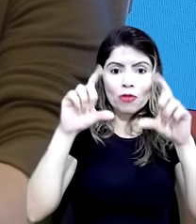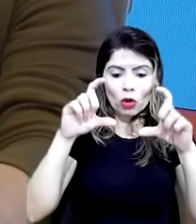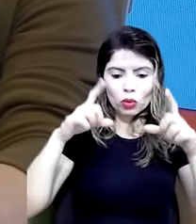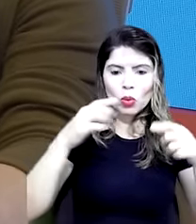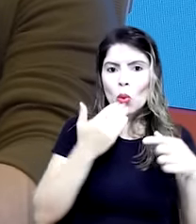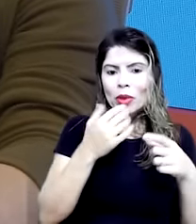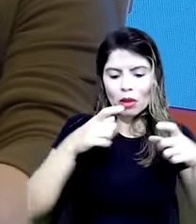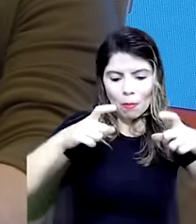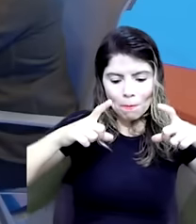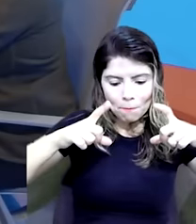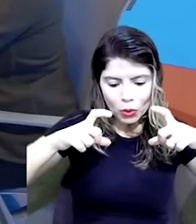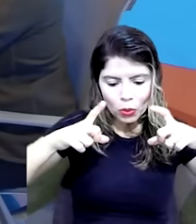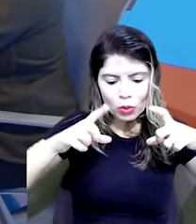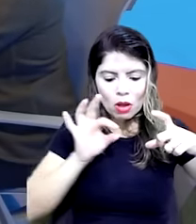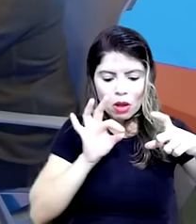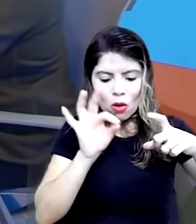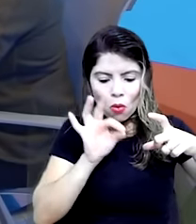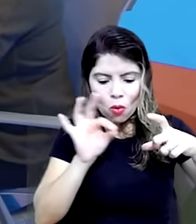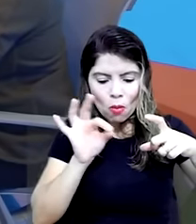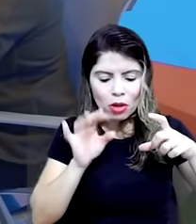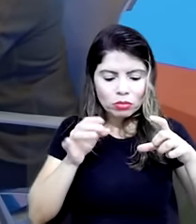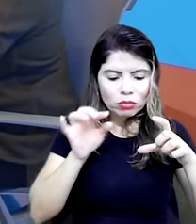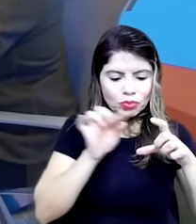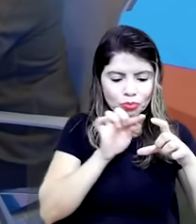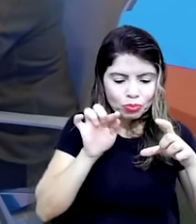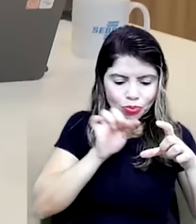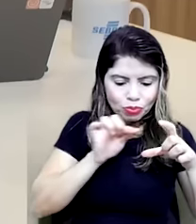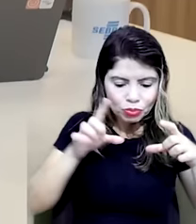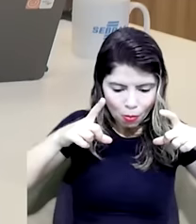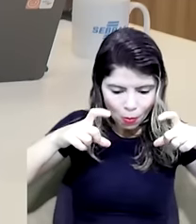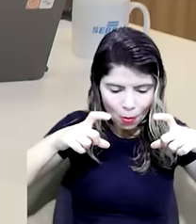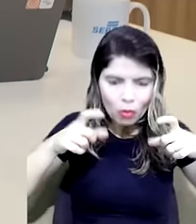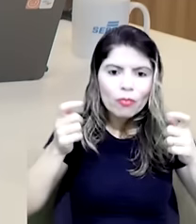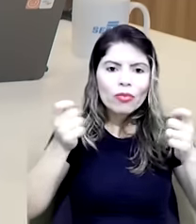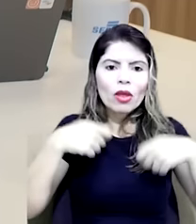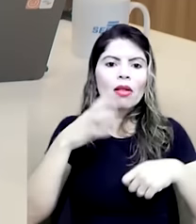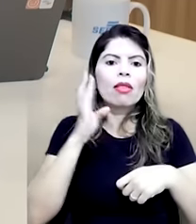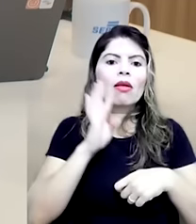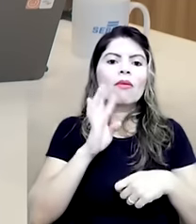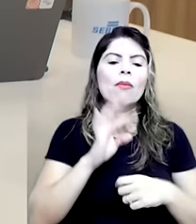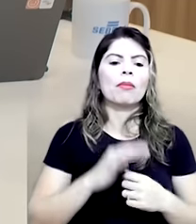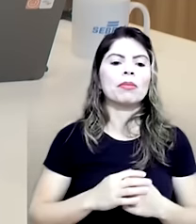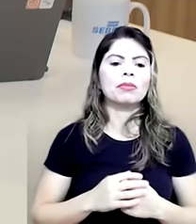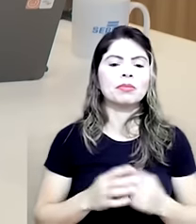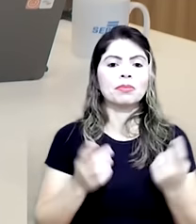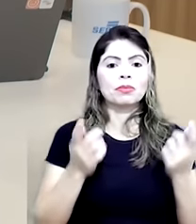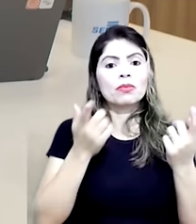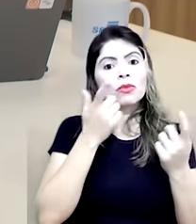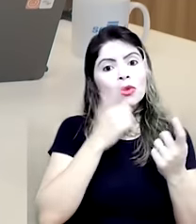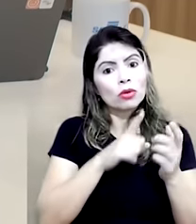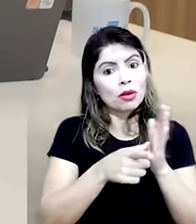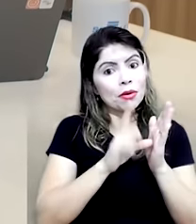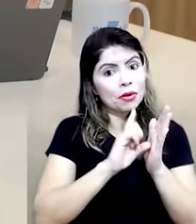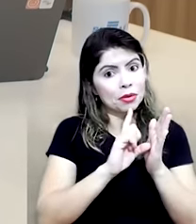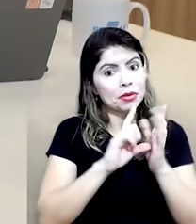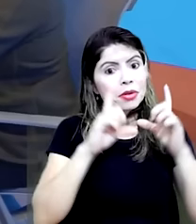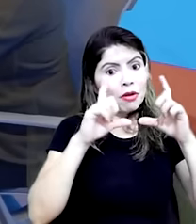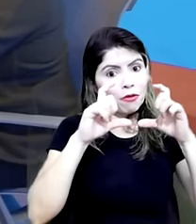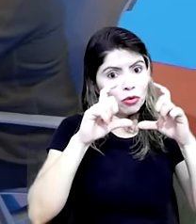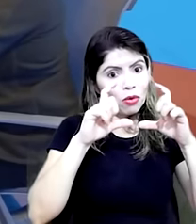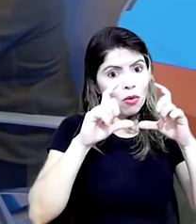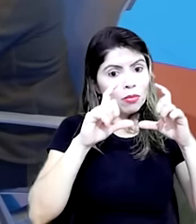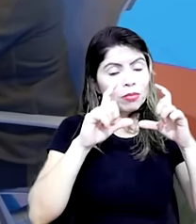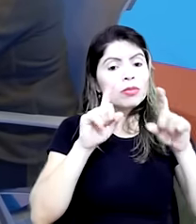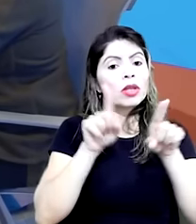mais legal e esses ajustes eu consigo fazer tanto antes de tirar foto ou como na edição também posso mexer nisso Boa pergunta é